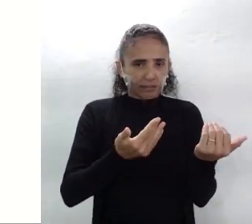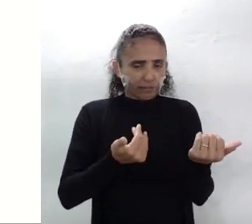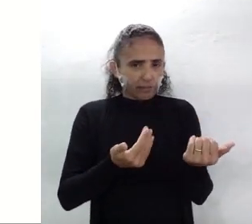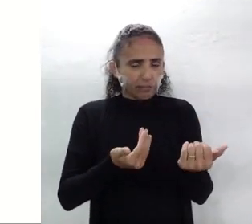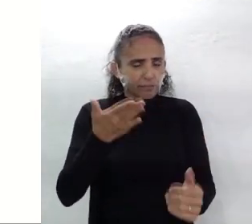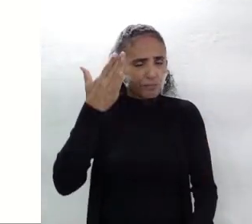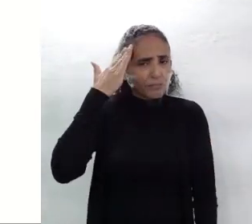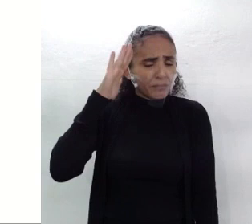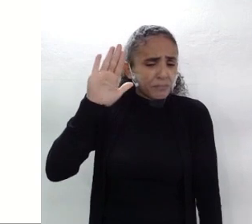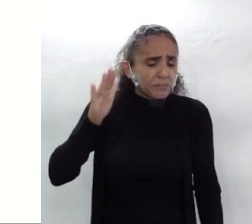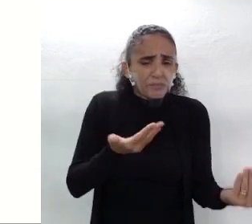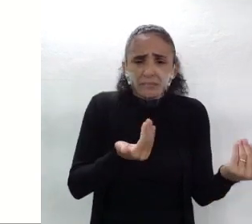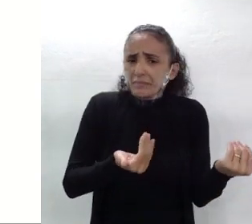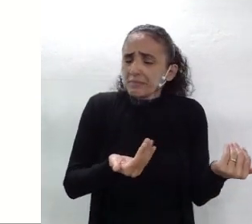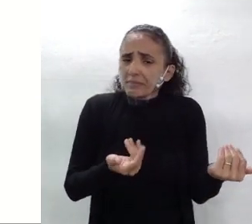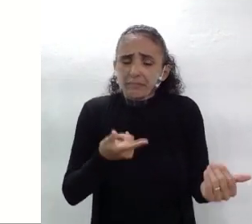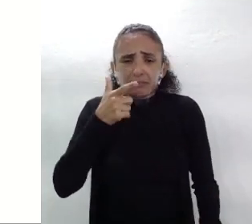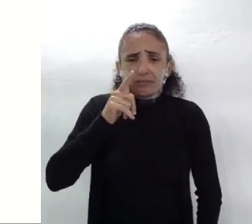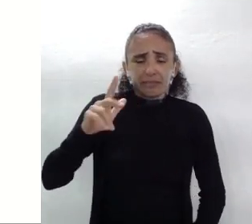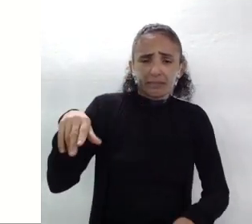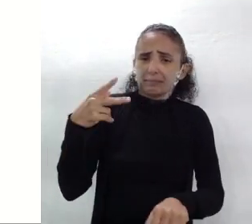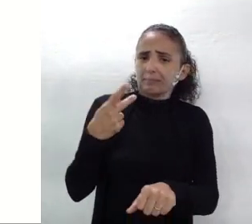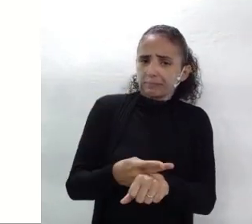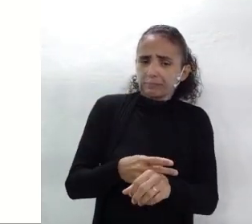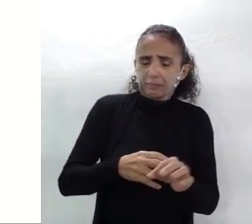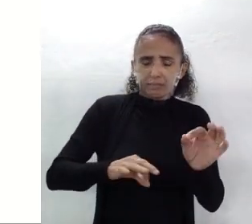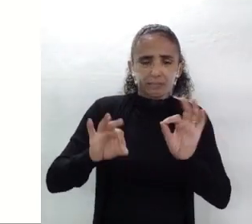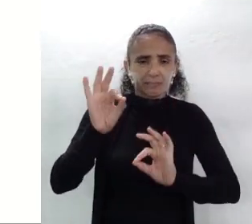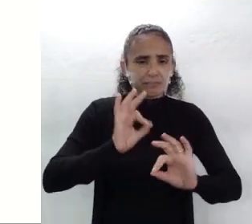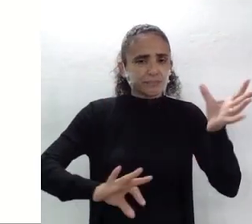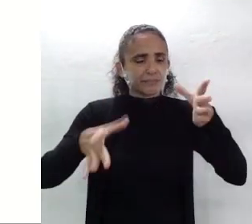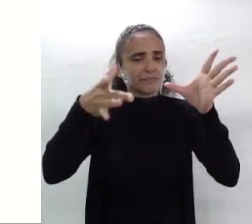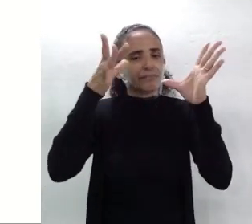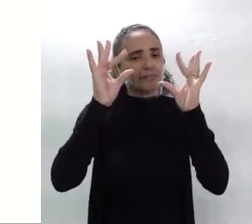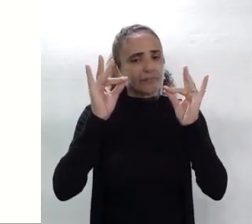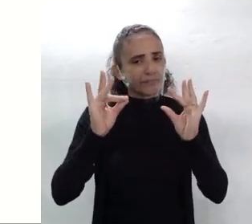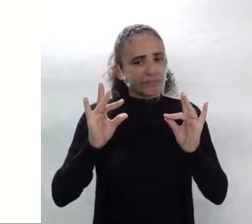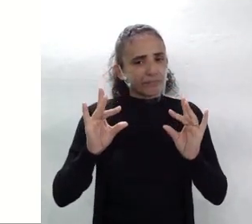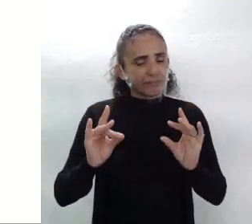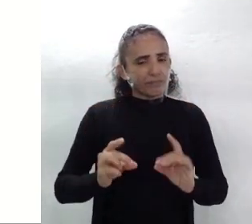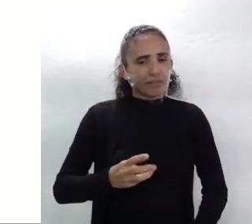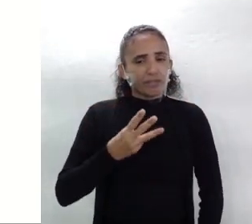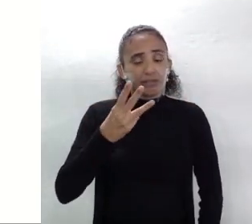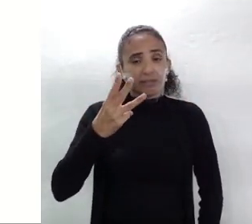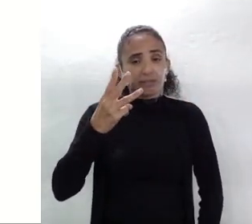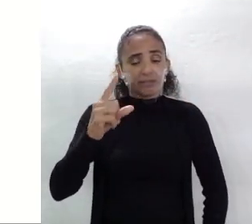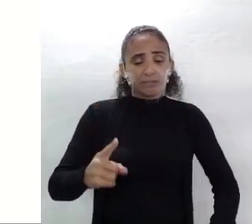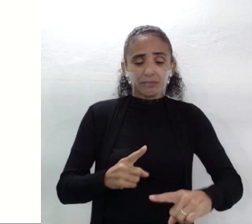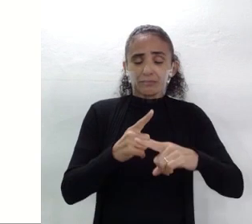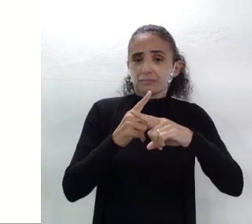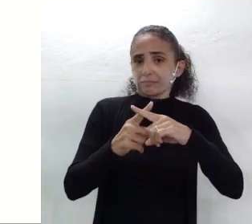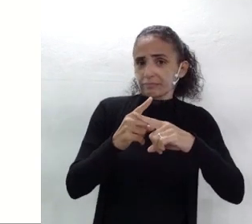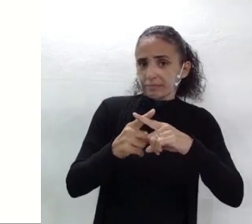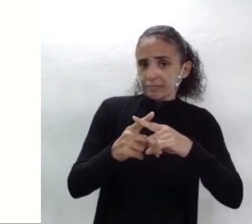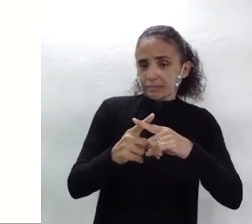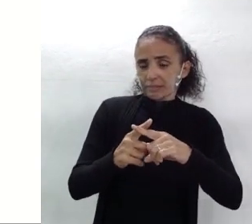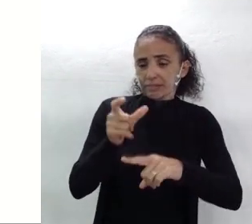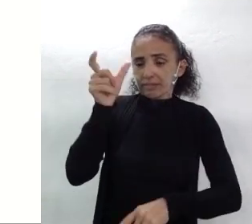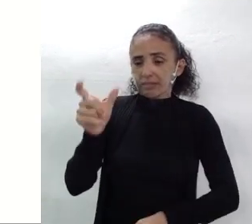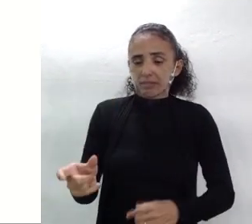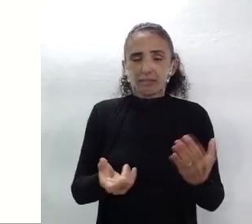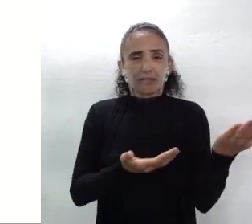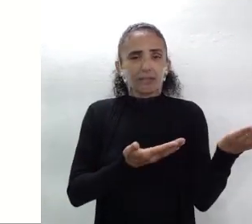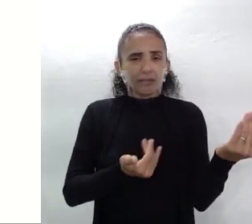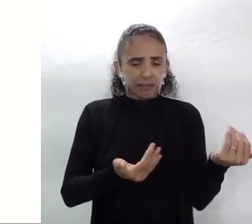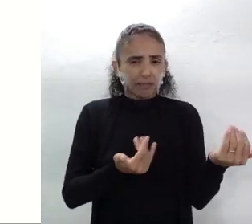Não se sabe. O X. Então, a partir daí, a gente vai fazer 3 vezes o valor do mais novo. Como o valor do mais novo é